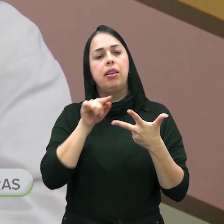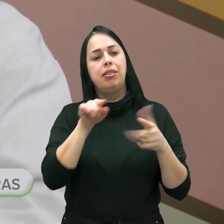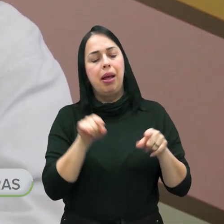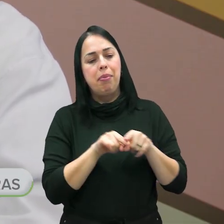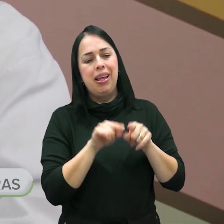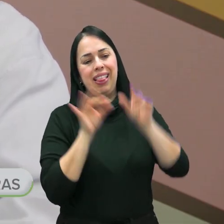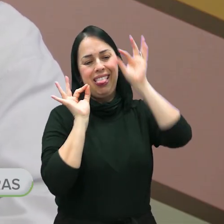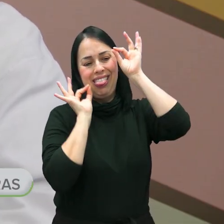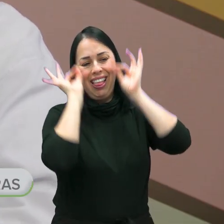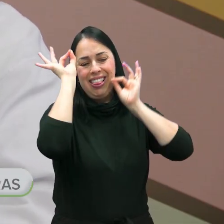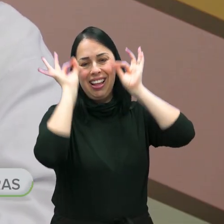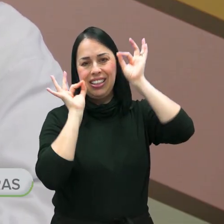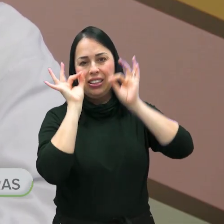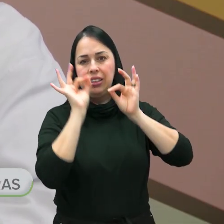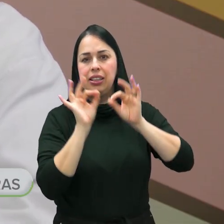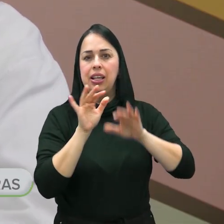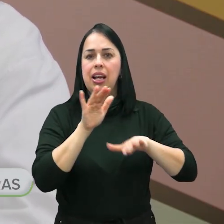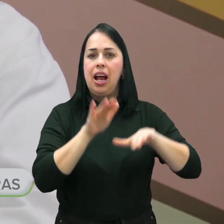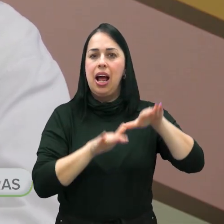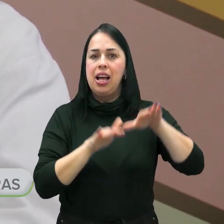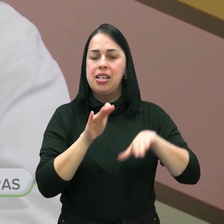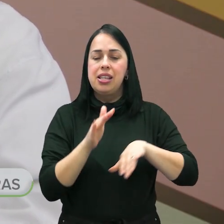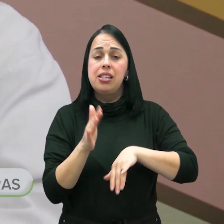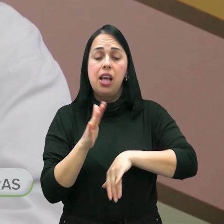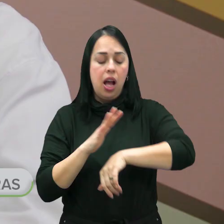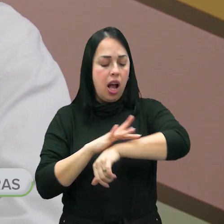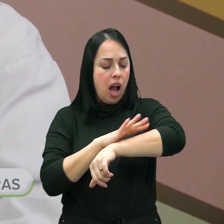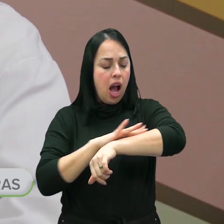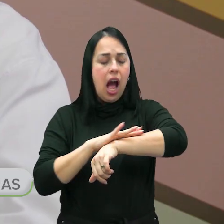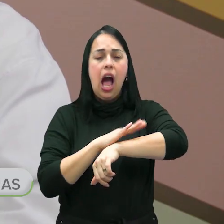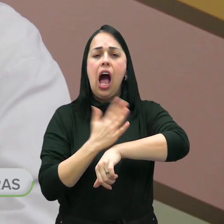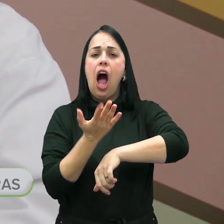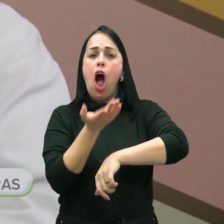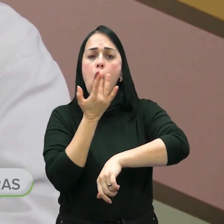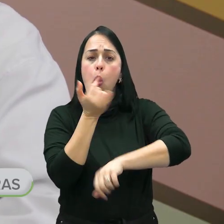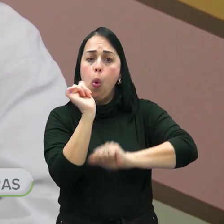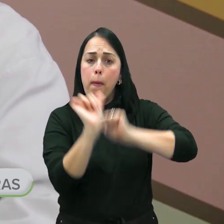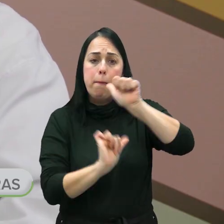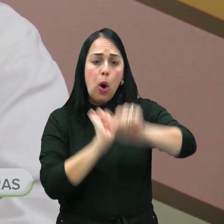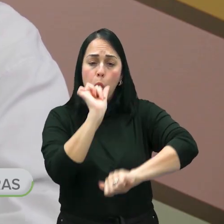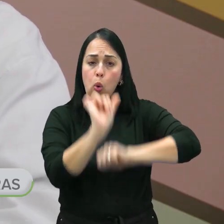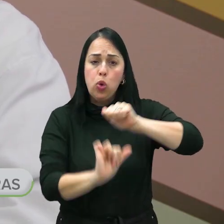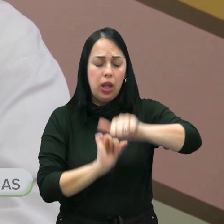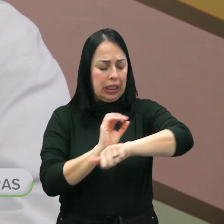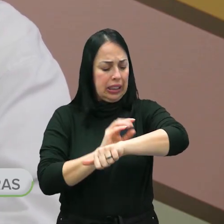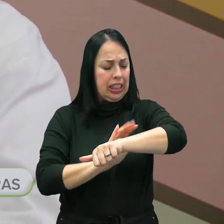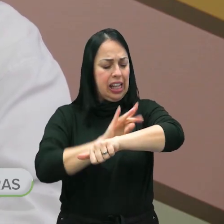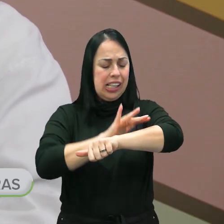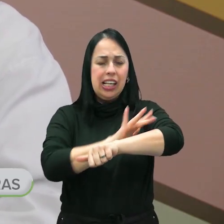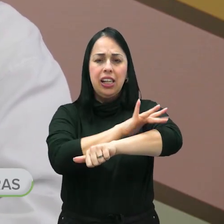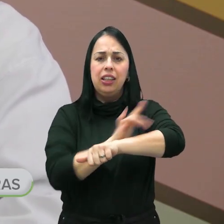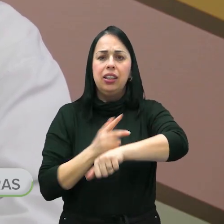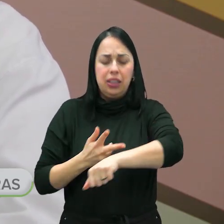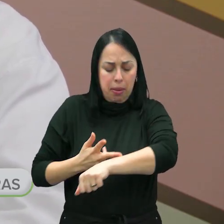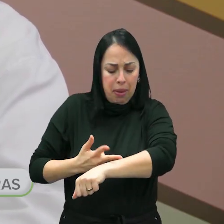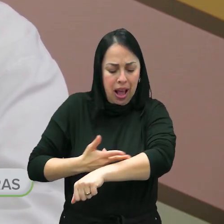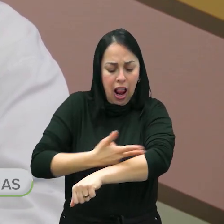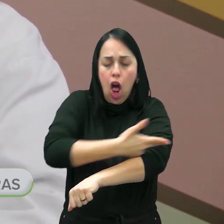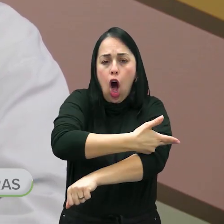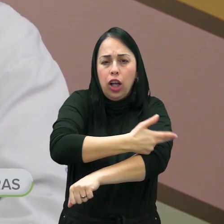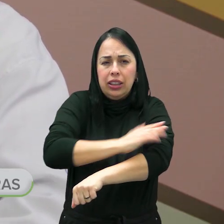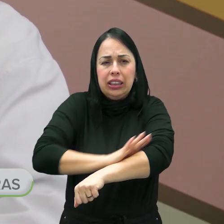parte estética. Muitas vezes a alteração da cor da pele, da textura também, e formam cicatrizes, por